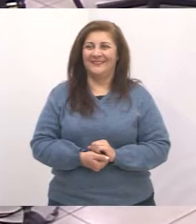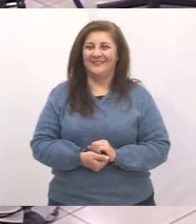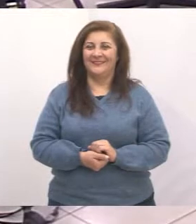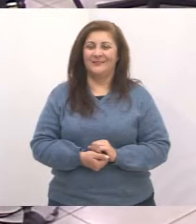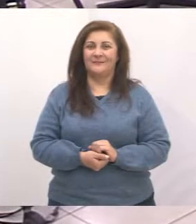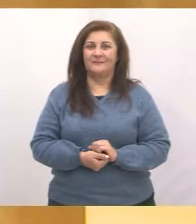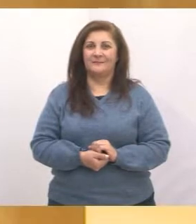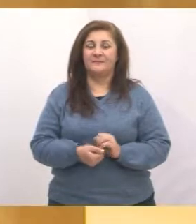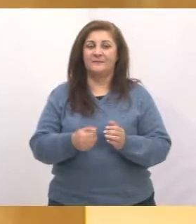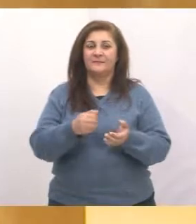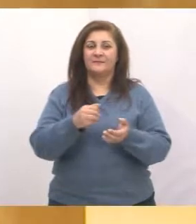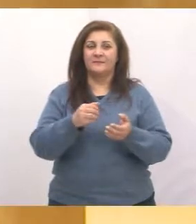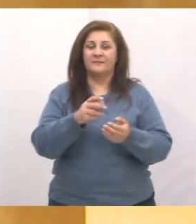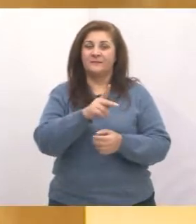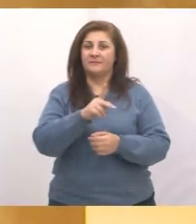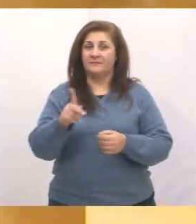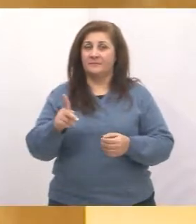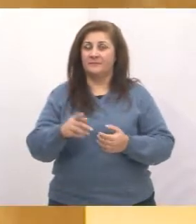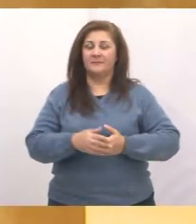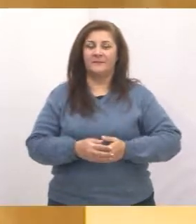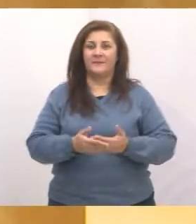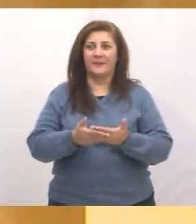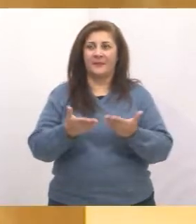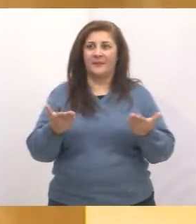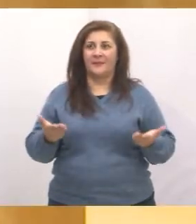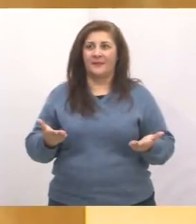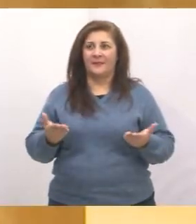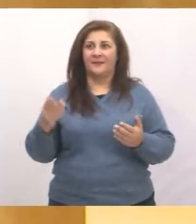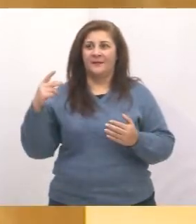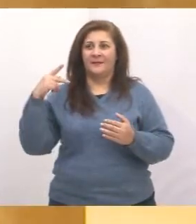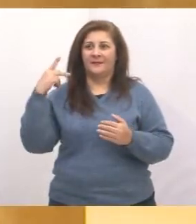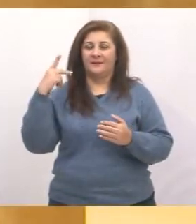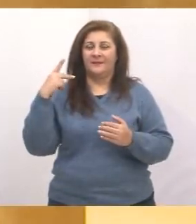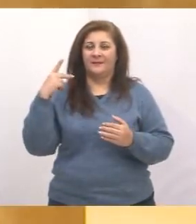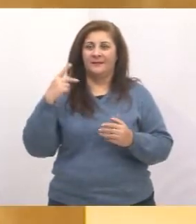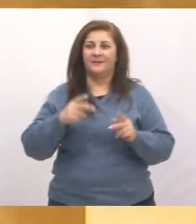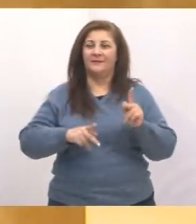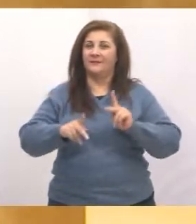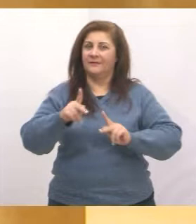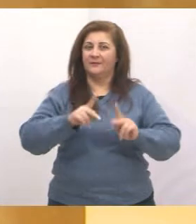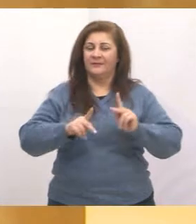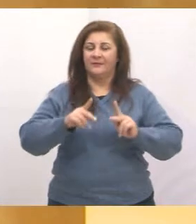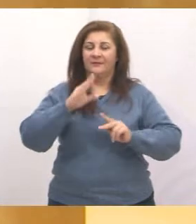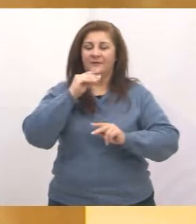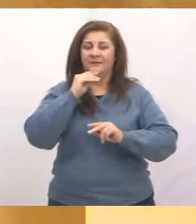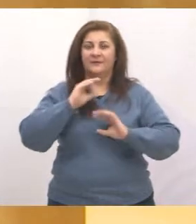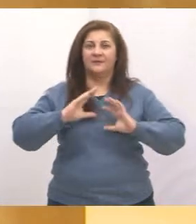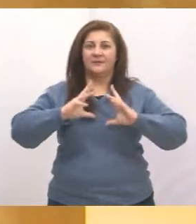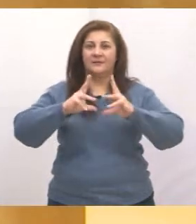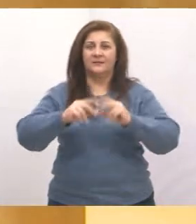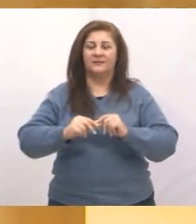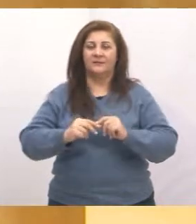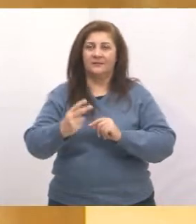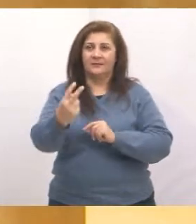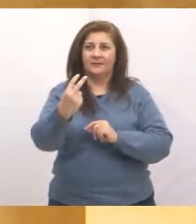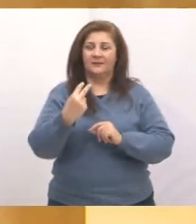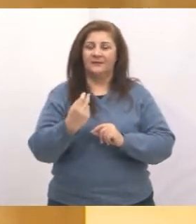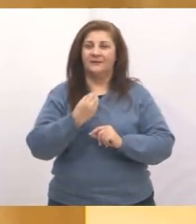Senhor presidente, nobres pares, público presente, funcionários e a todos que assistem, boa